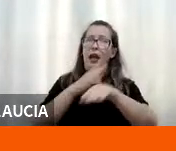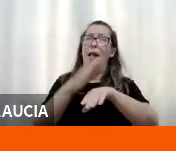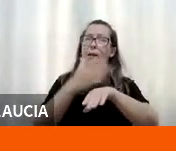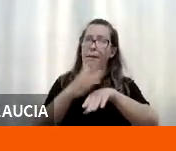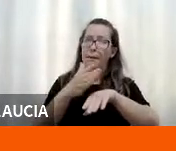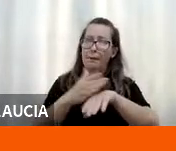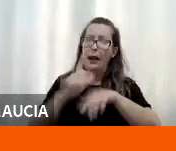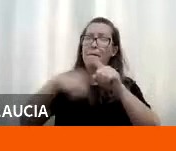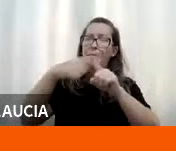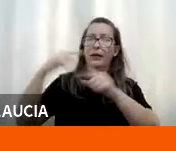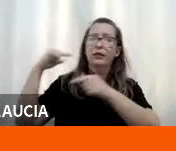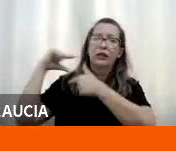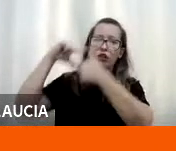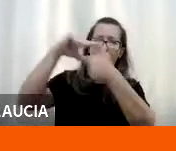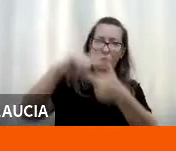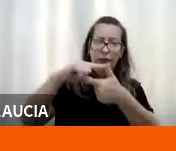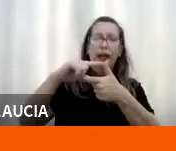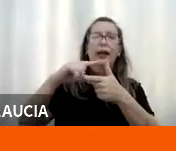conservadoras,